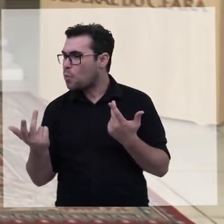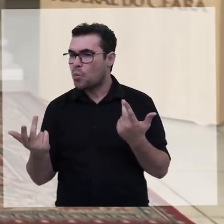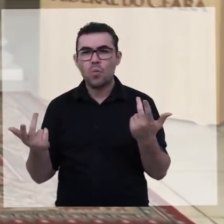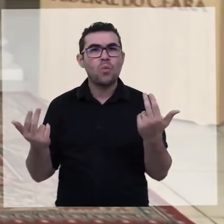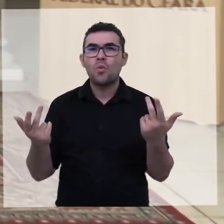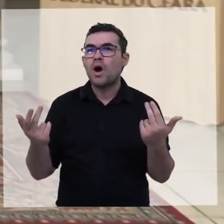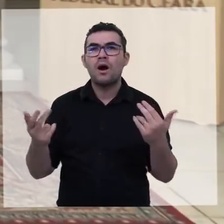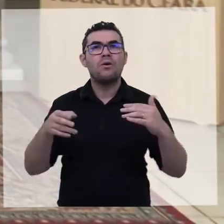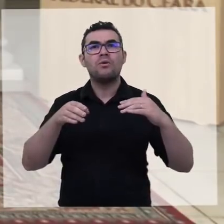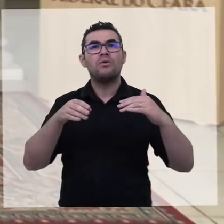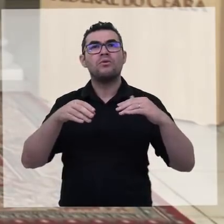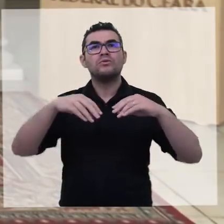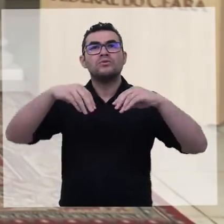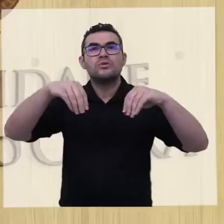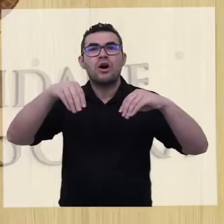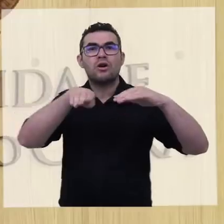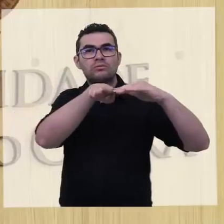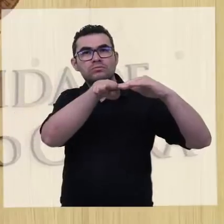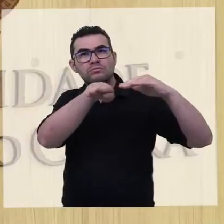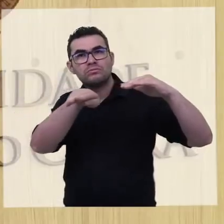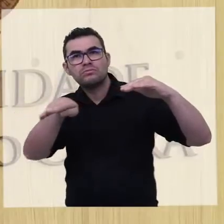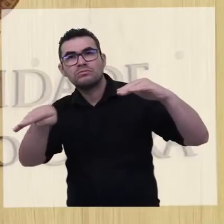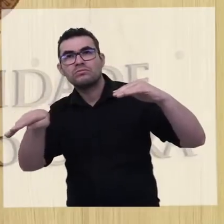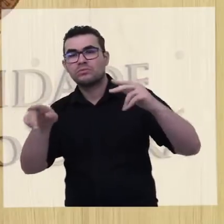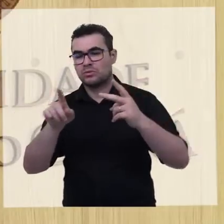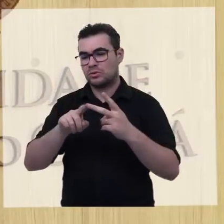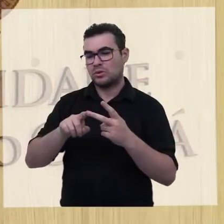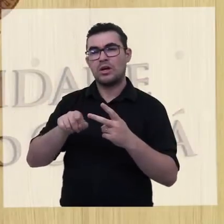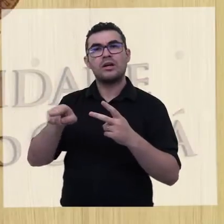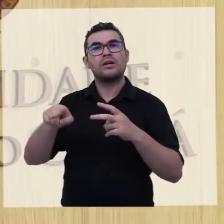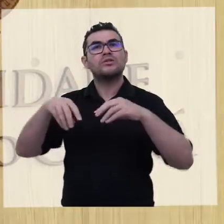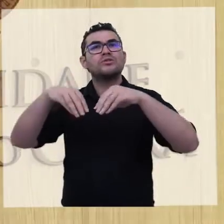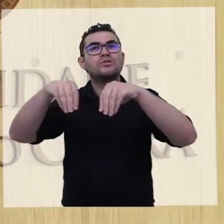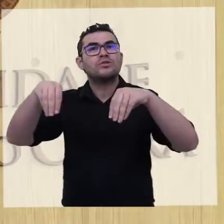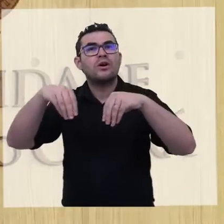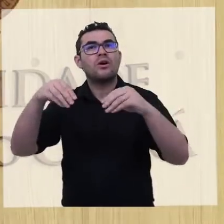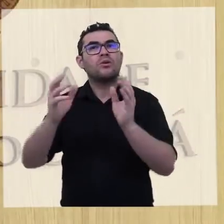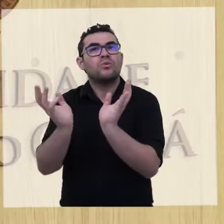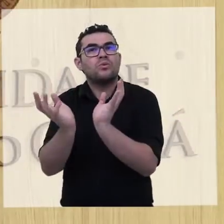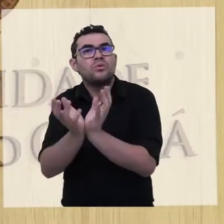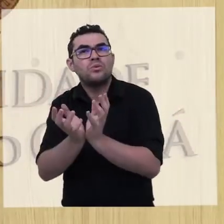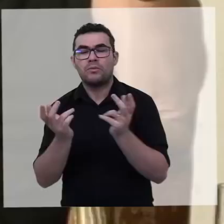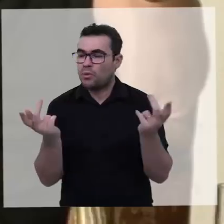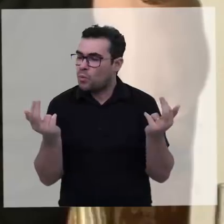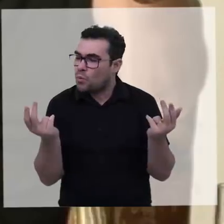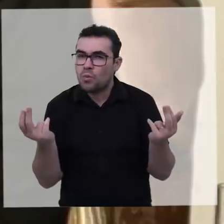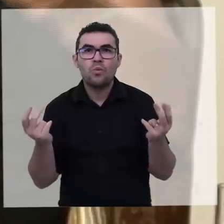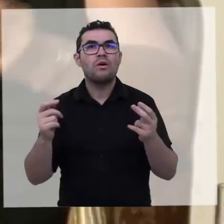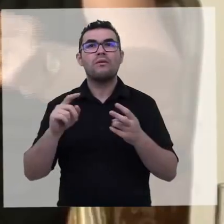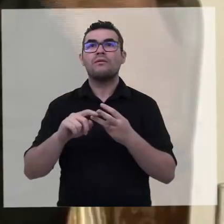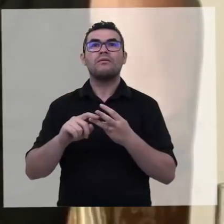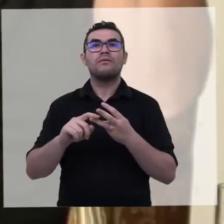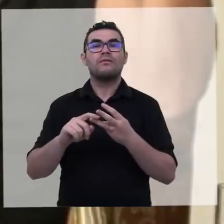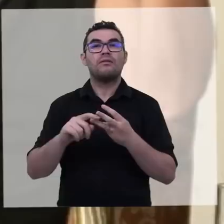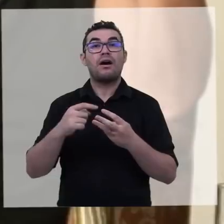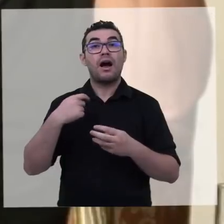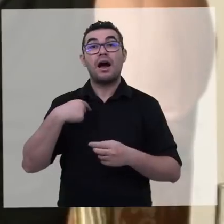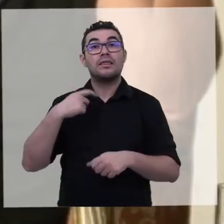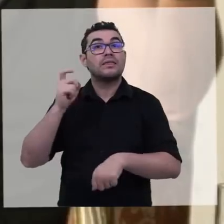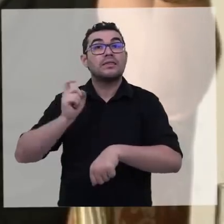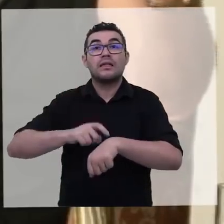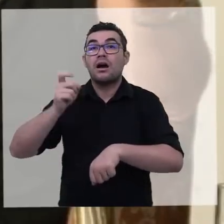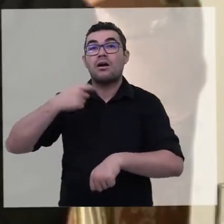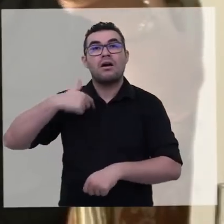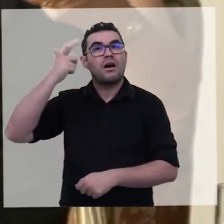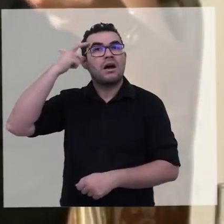a textura do solo era a mesma, a classe do solo era a mesma. Que é isso, meu Deus? Aí, então veio daquele estalo, veio